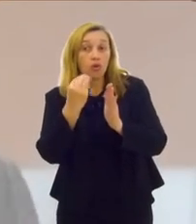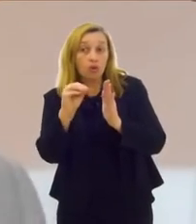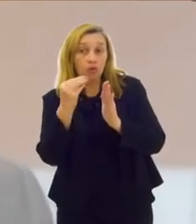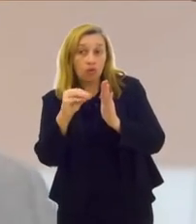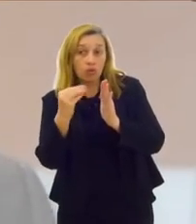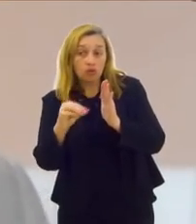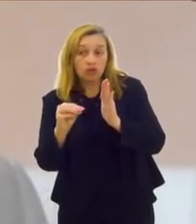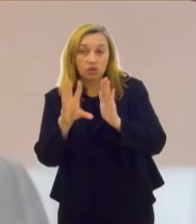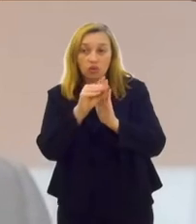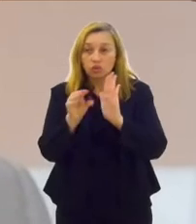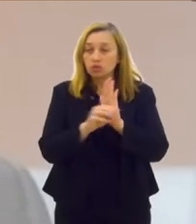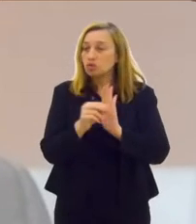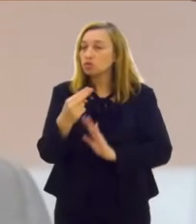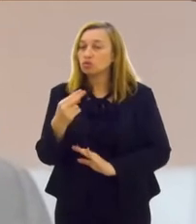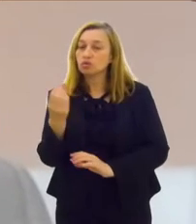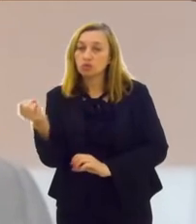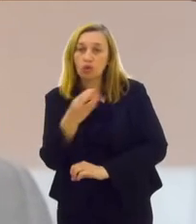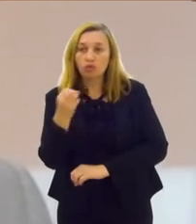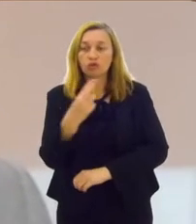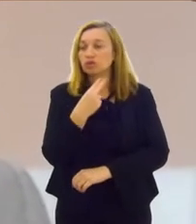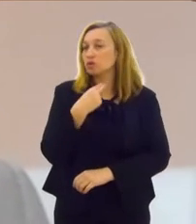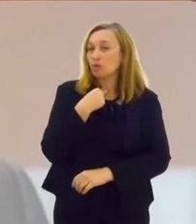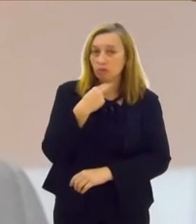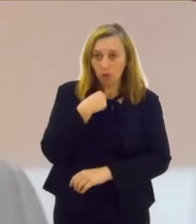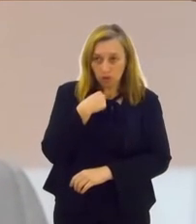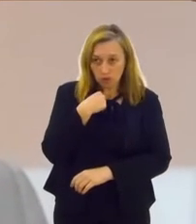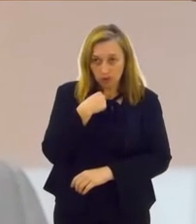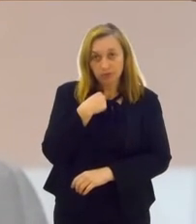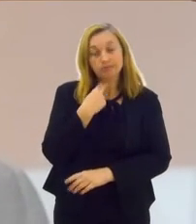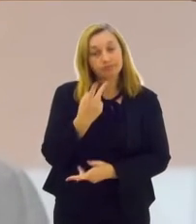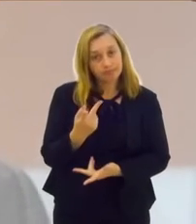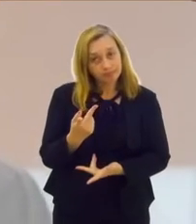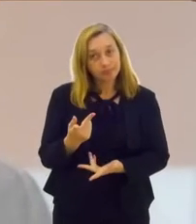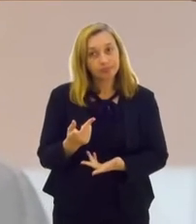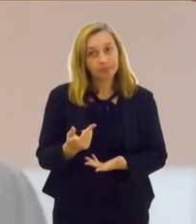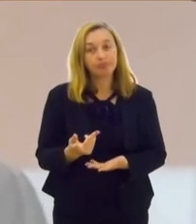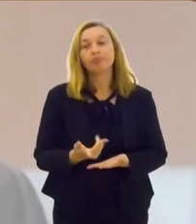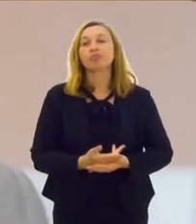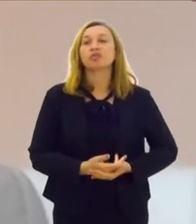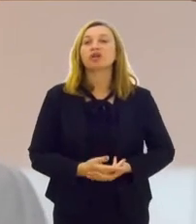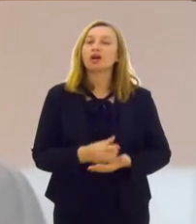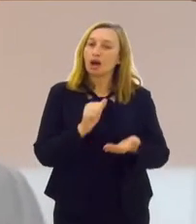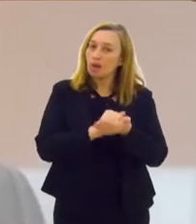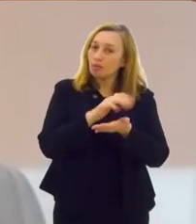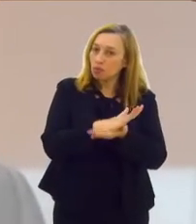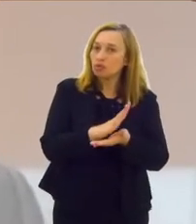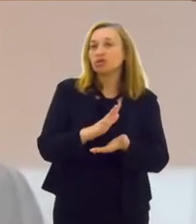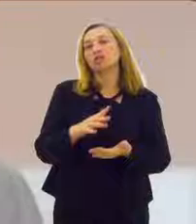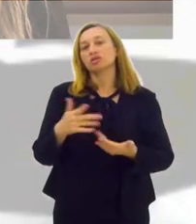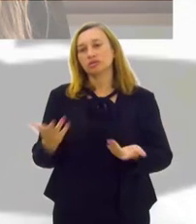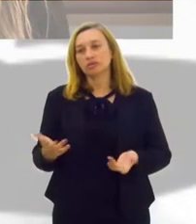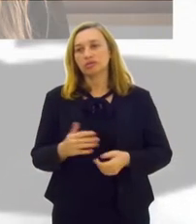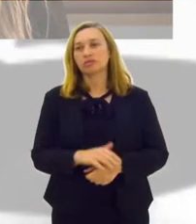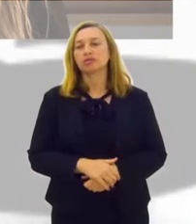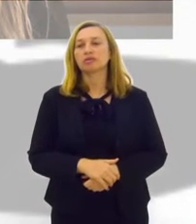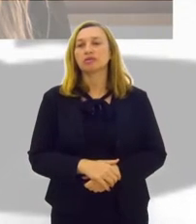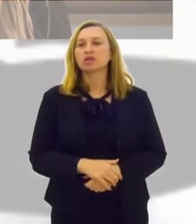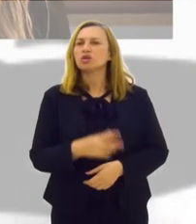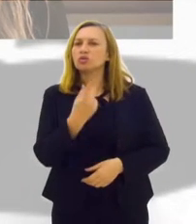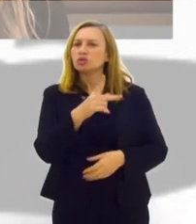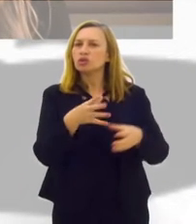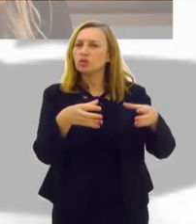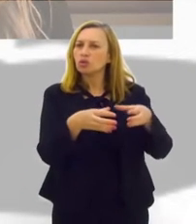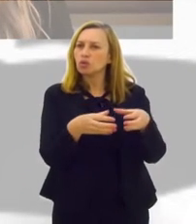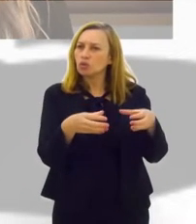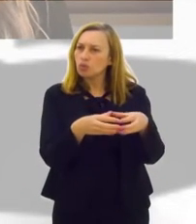novo realmente não será possível. Isso pode configurar milícia eleitoral, pode dar ensejo à multa e por aí vai. Inclusive,